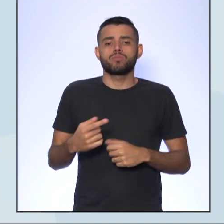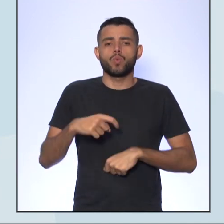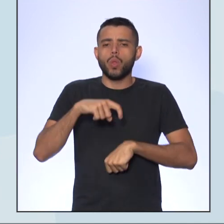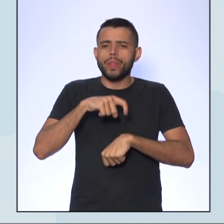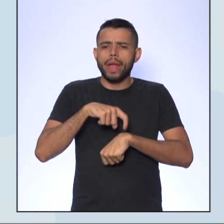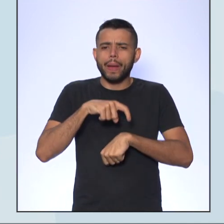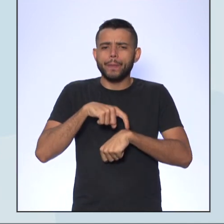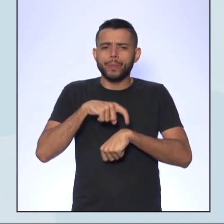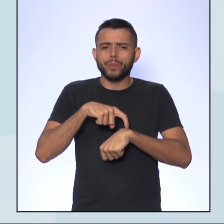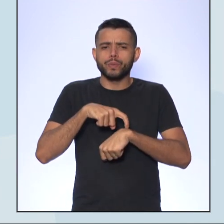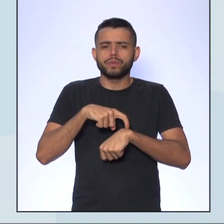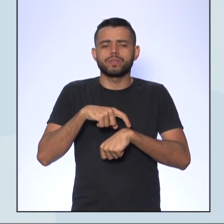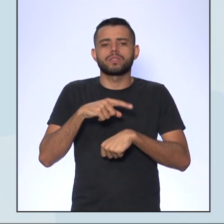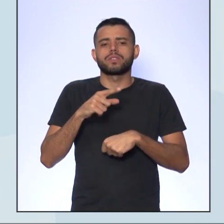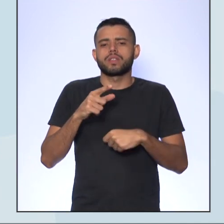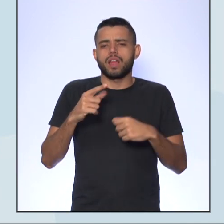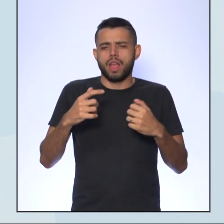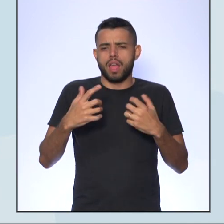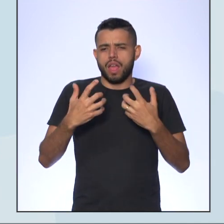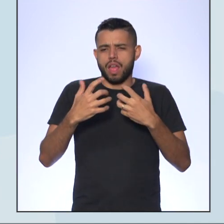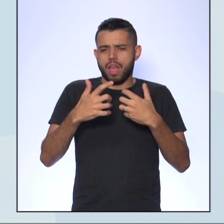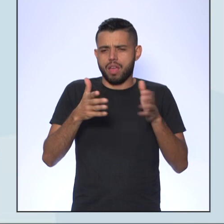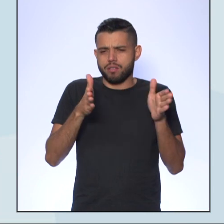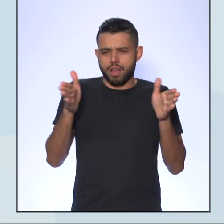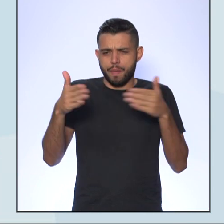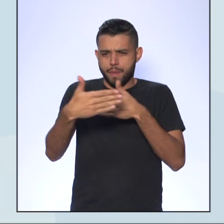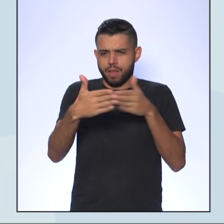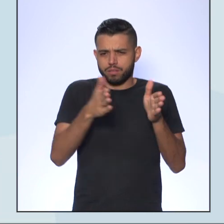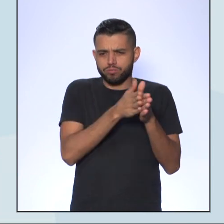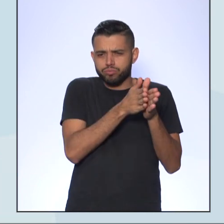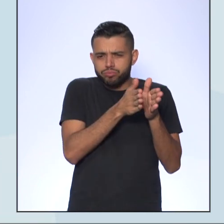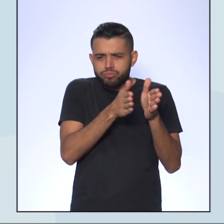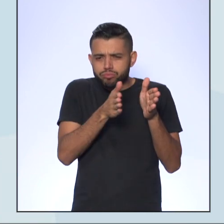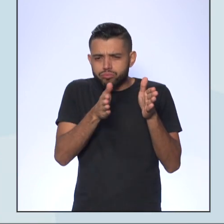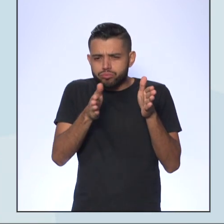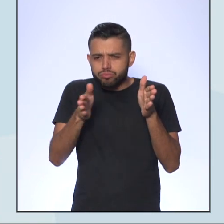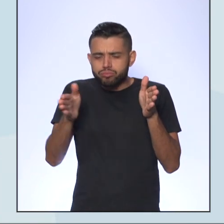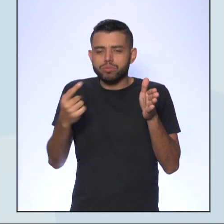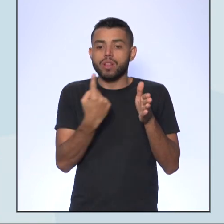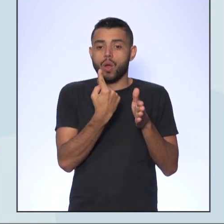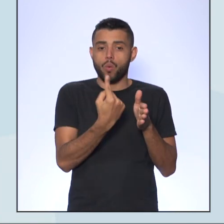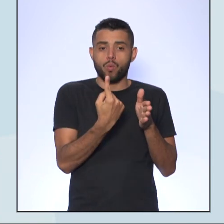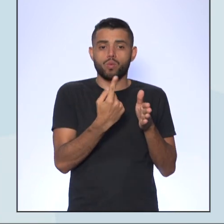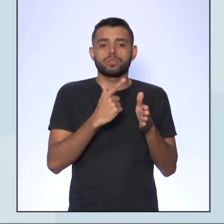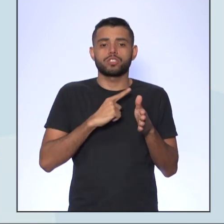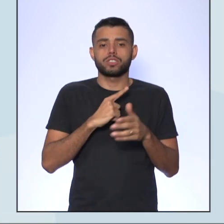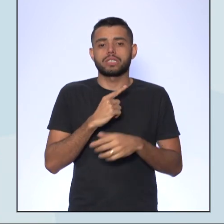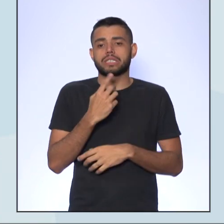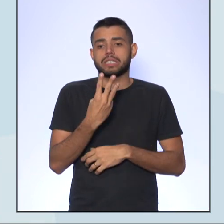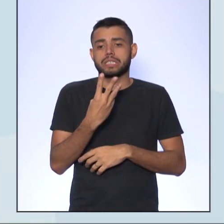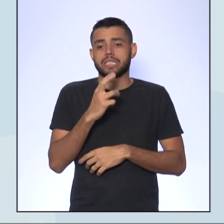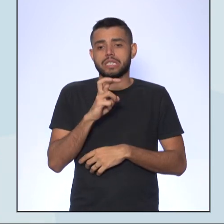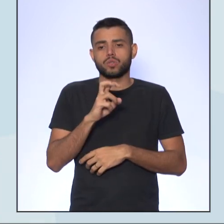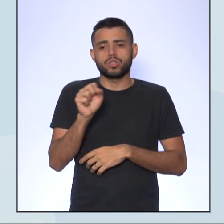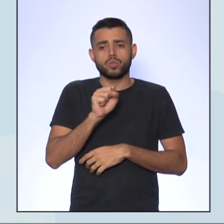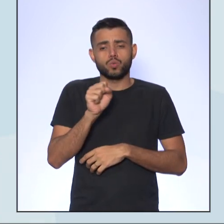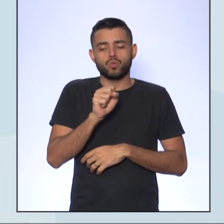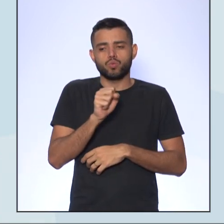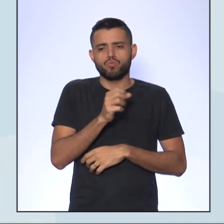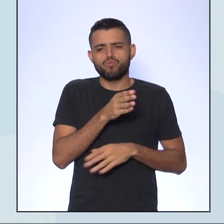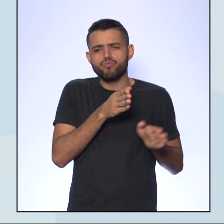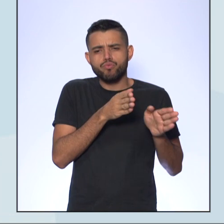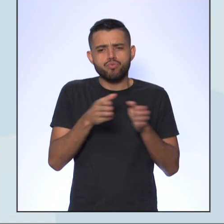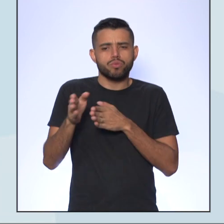por essa, né, no caso essa máquina, chegava nas seguintes. Então, na máquina 1 tinha 35 segundos e 5